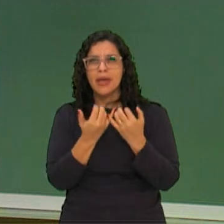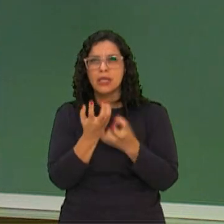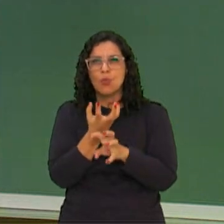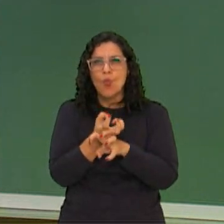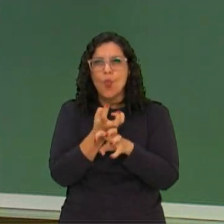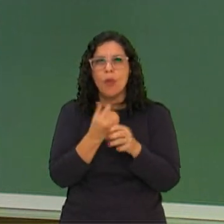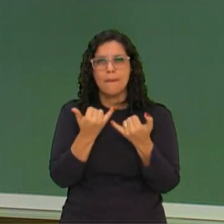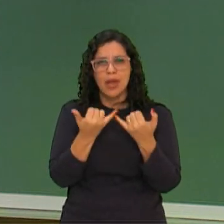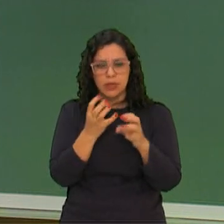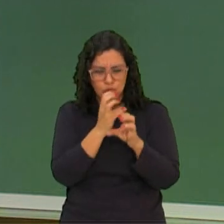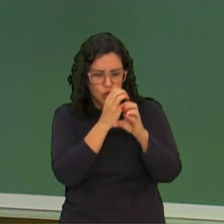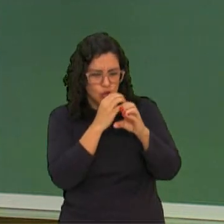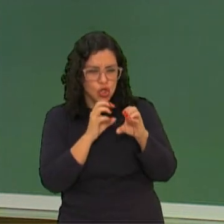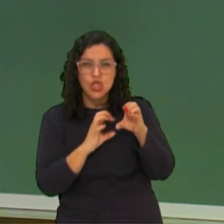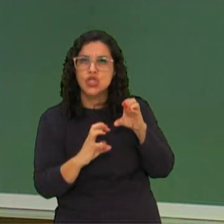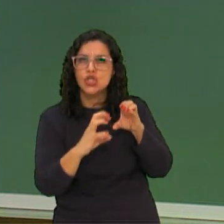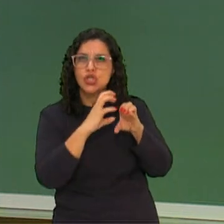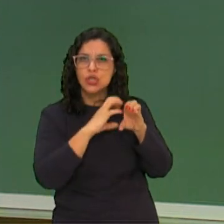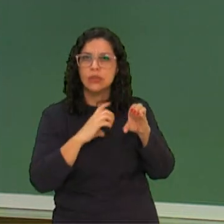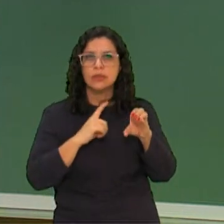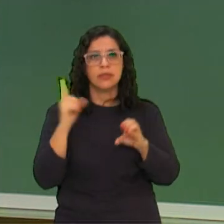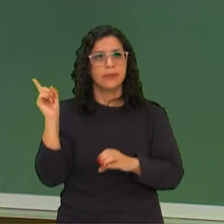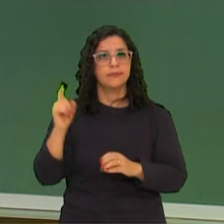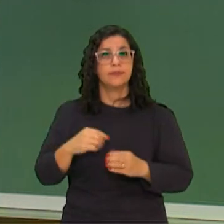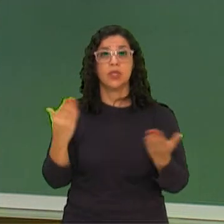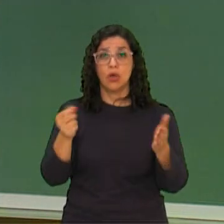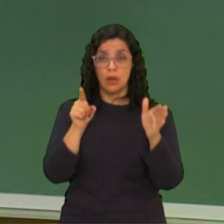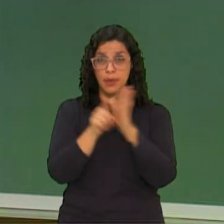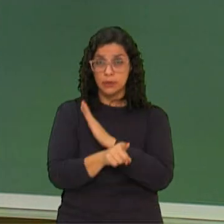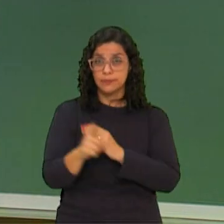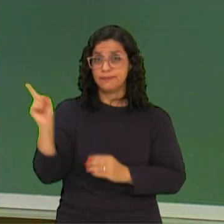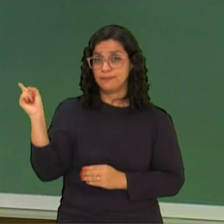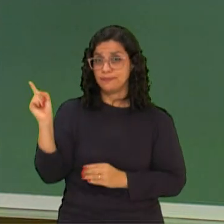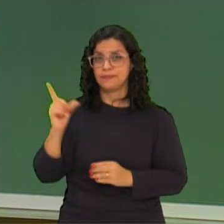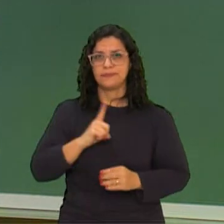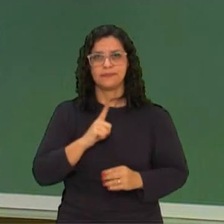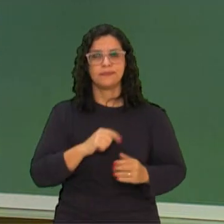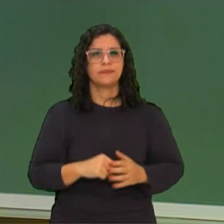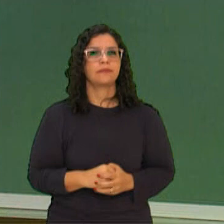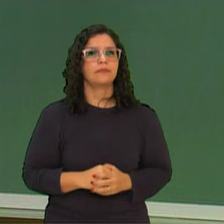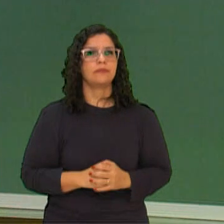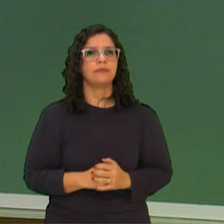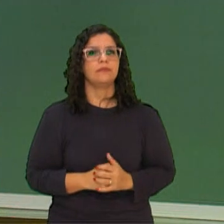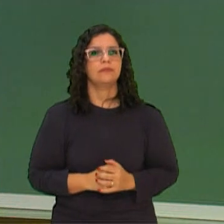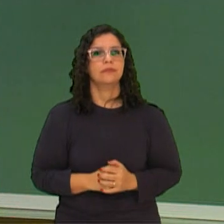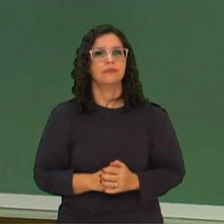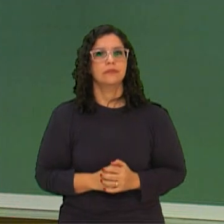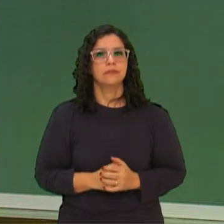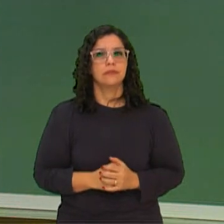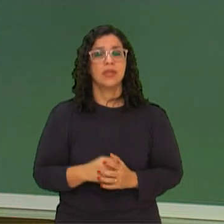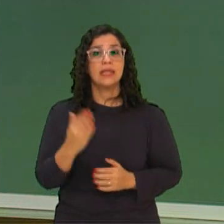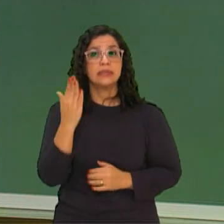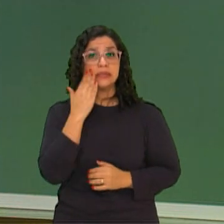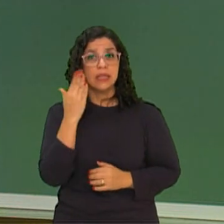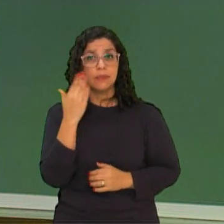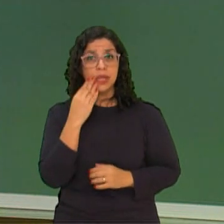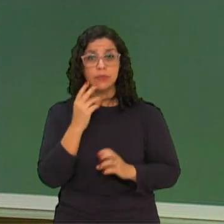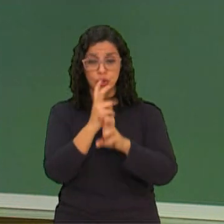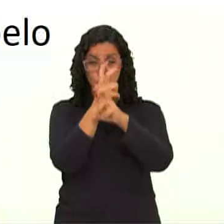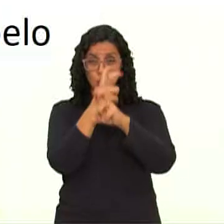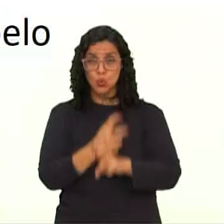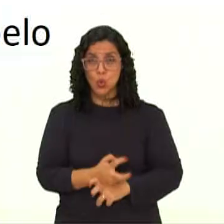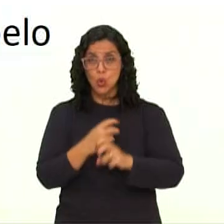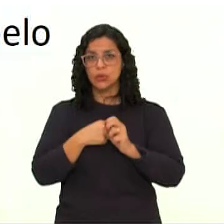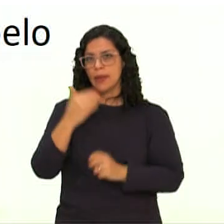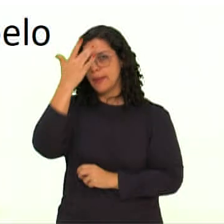uma esponja mesmo. Beleza. Vamos a um primeiro exercicinho ali para a gente já treinar, gente. Sabemos que o esqueleto